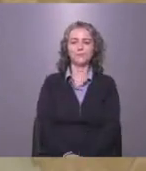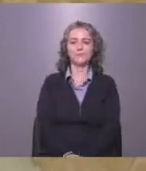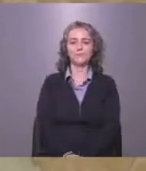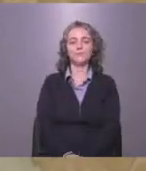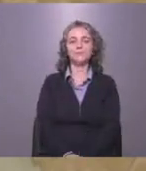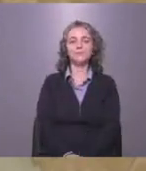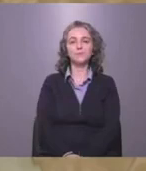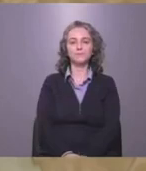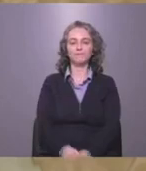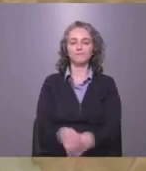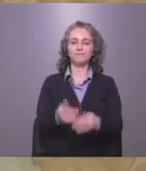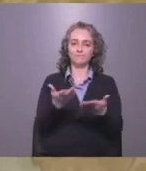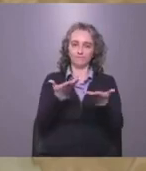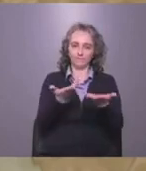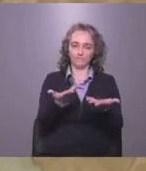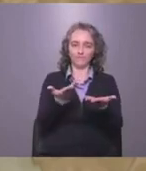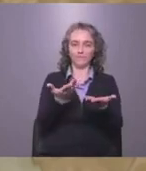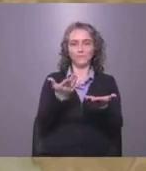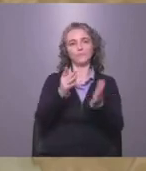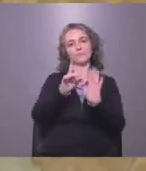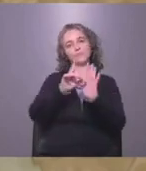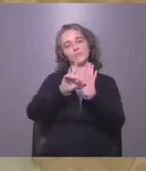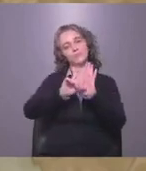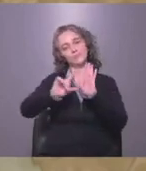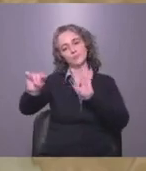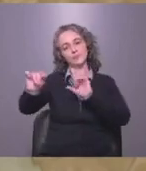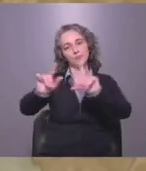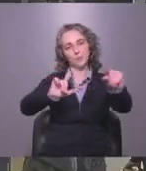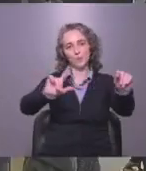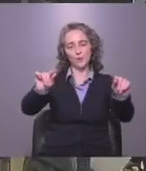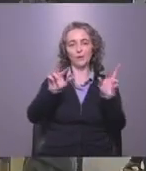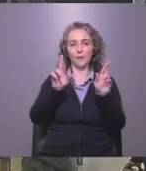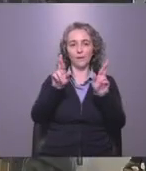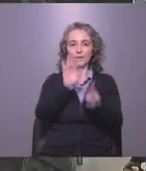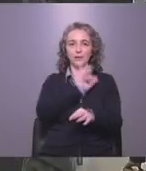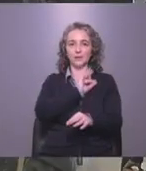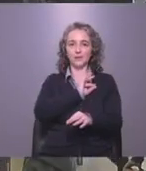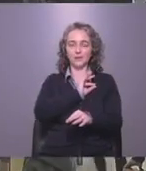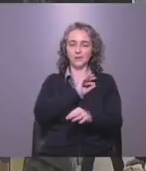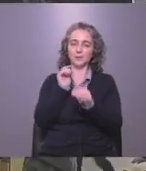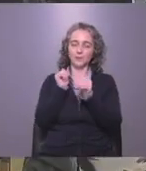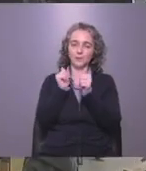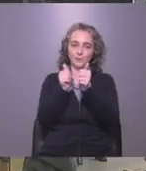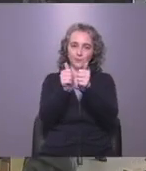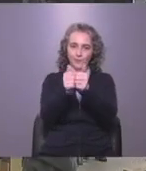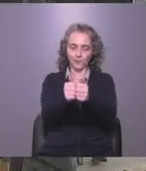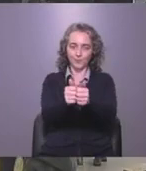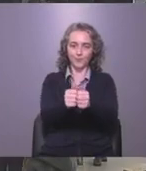Amém. Ide em paz e o Senhor vos acompanhe. Amém.